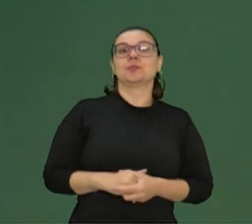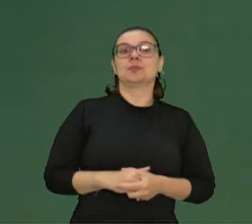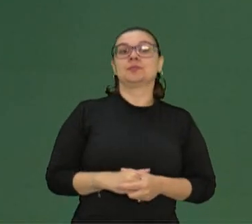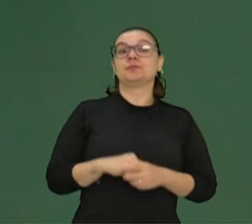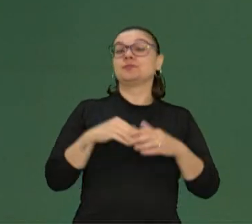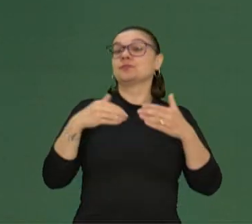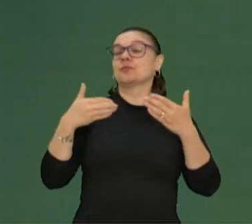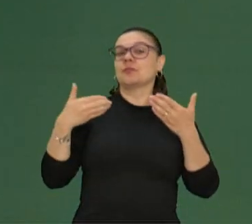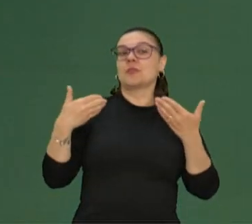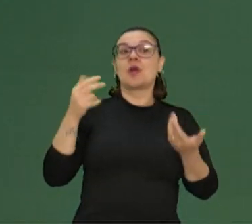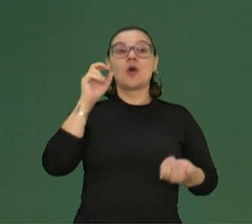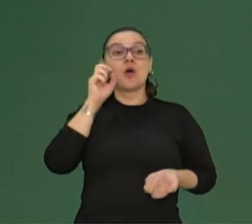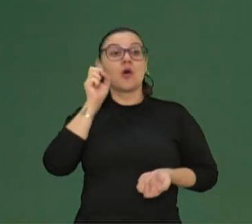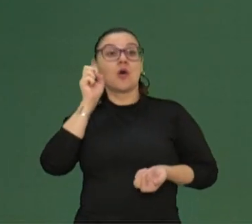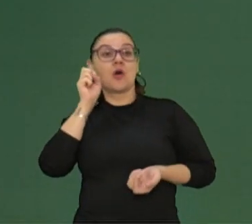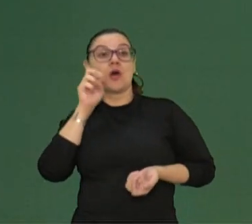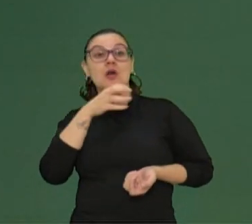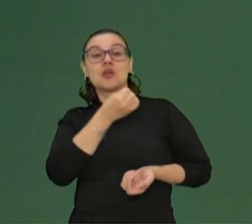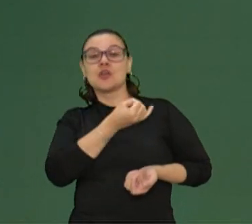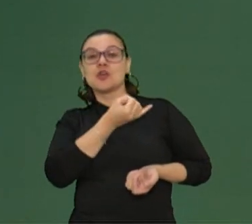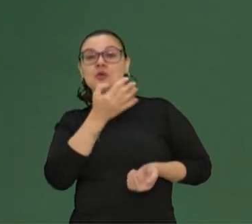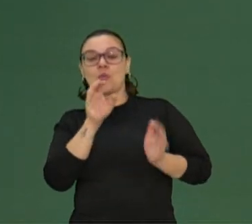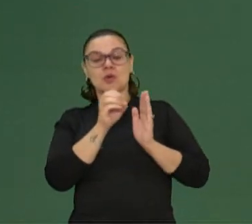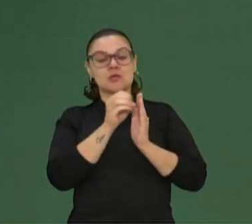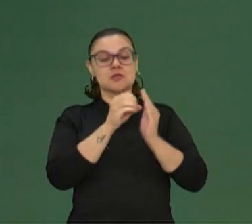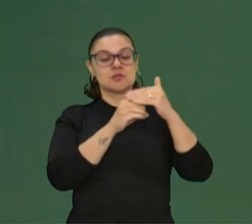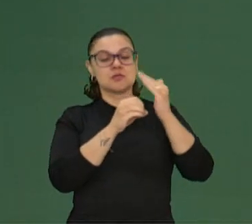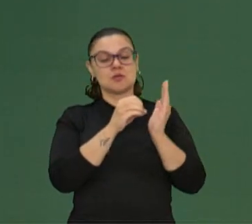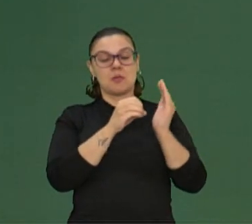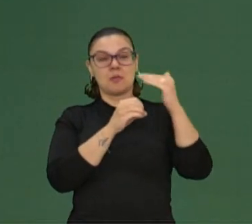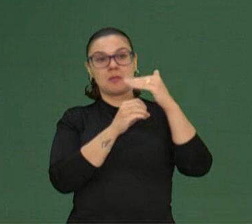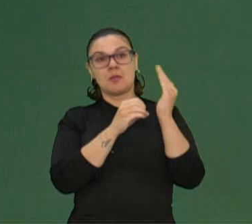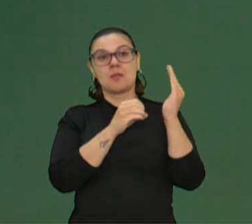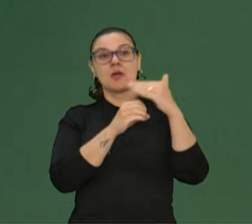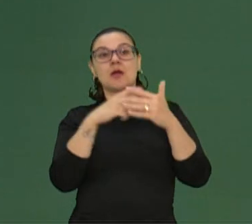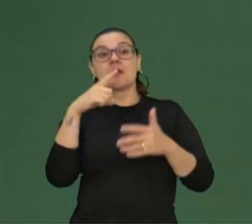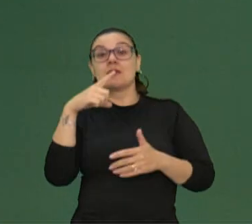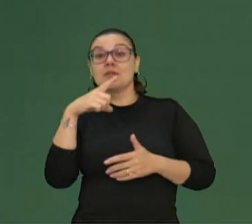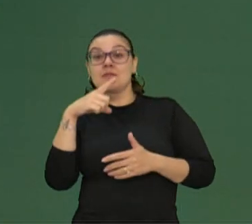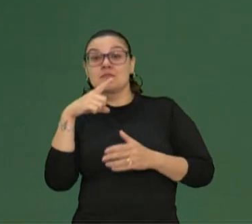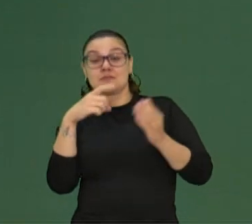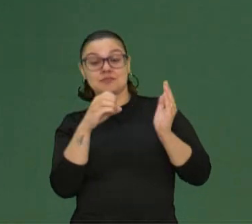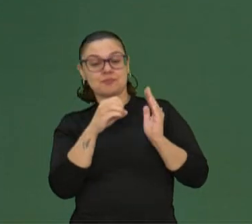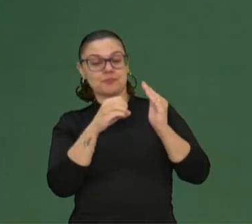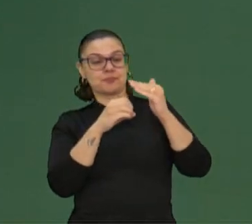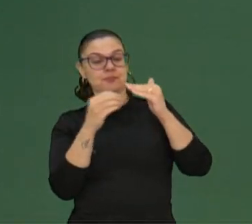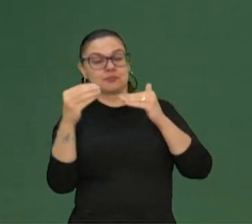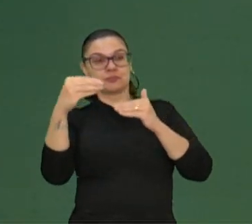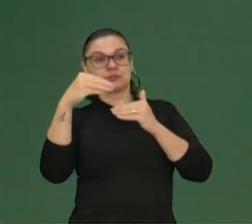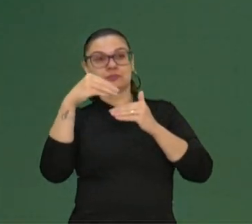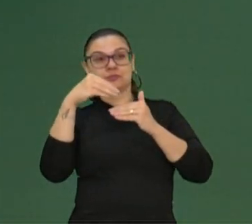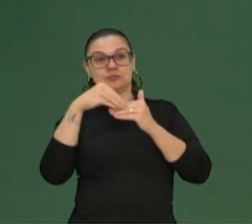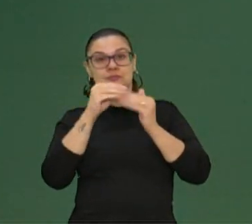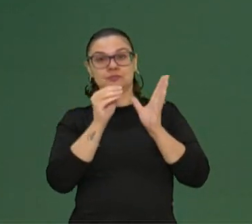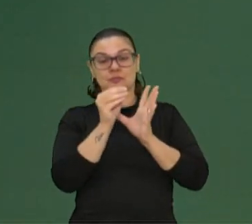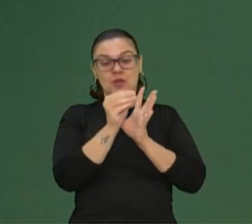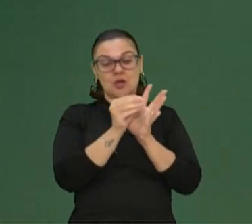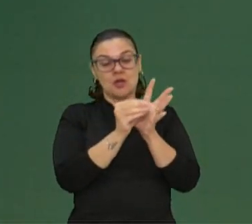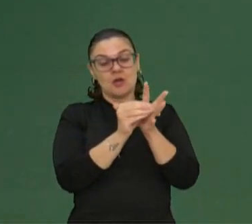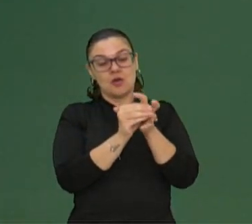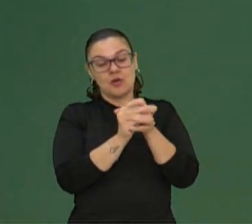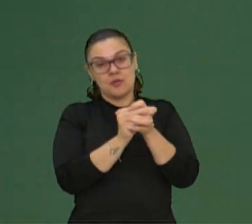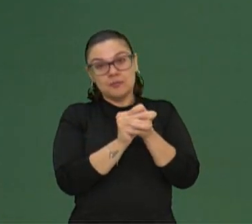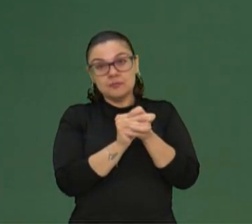quiz. Quantas membranas tem um fagossomo? Então, essa partícula que foi fagocitada